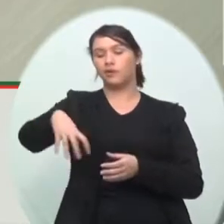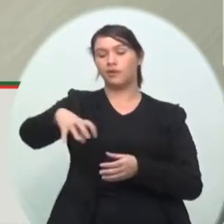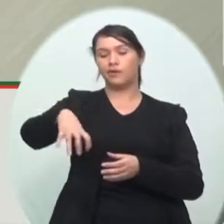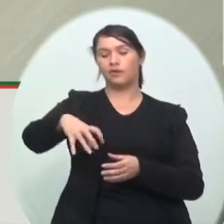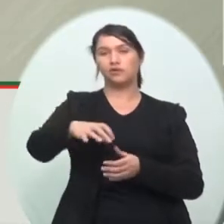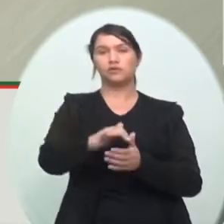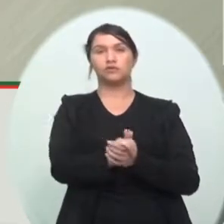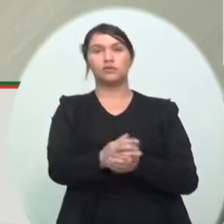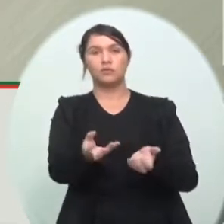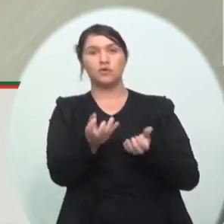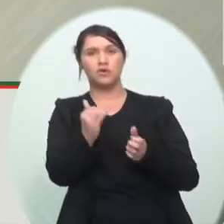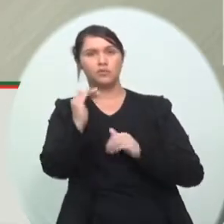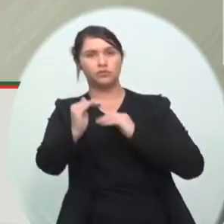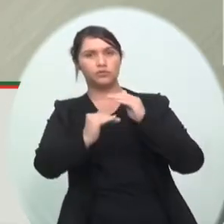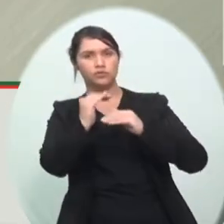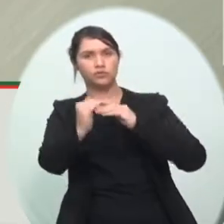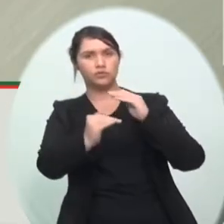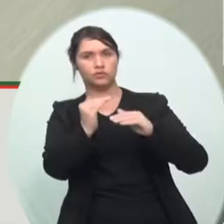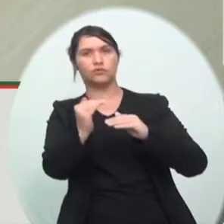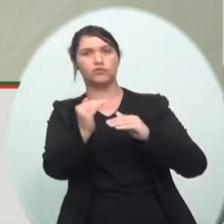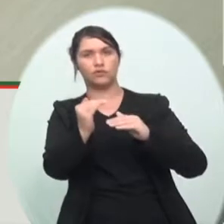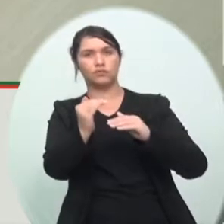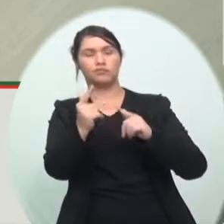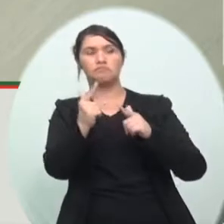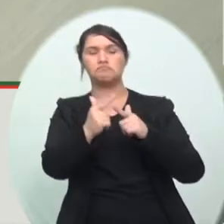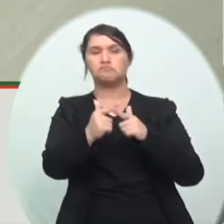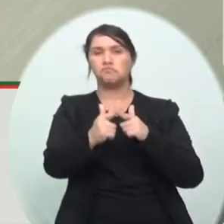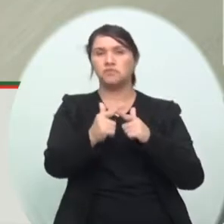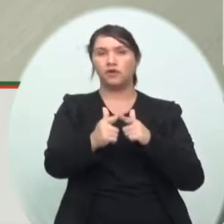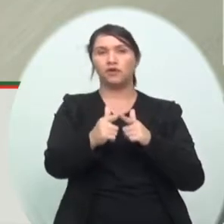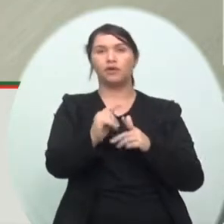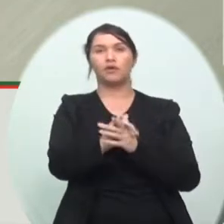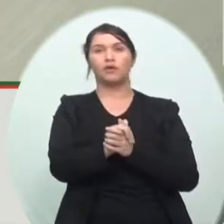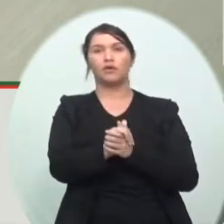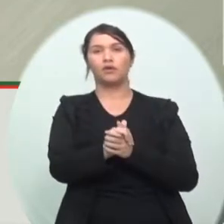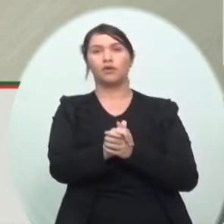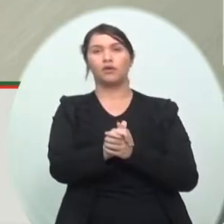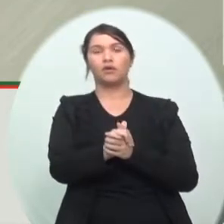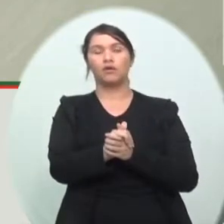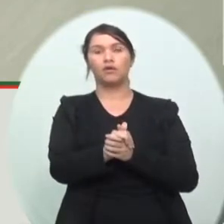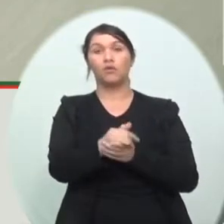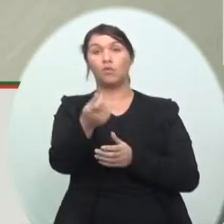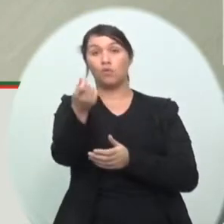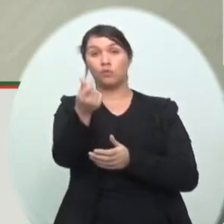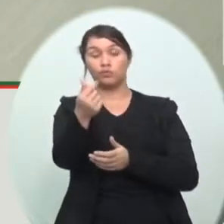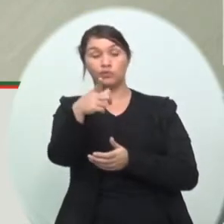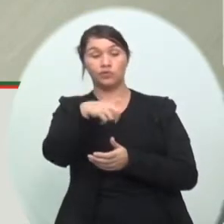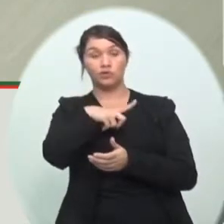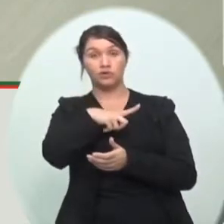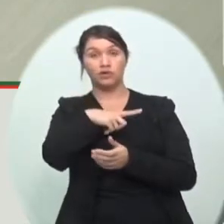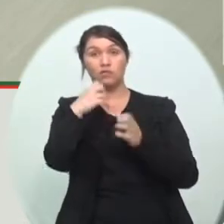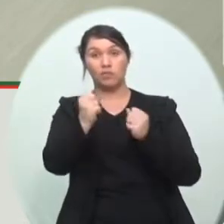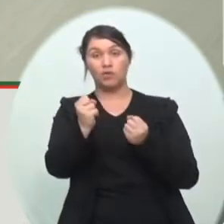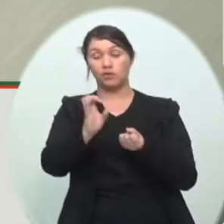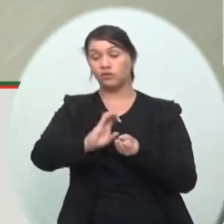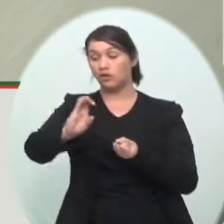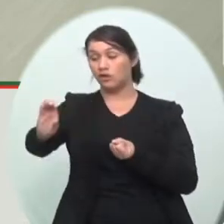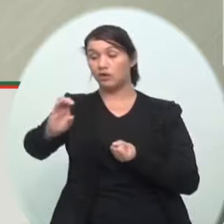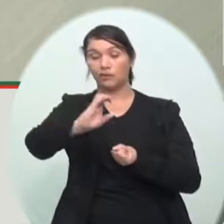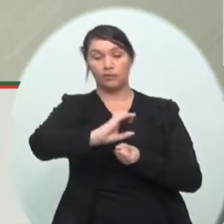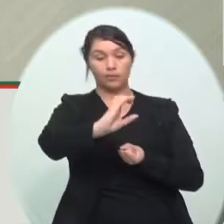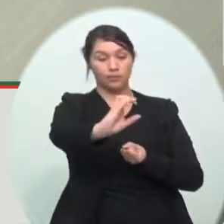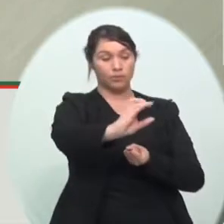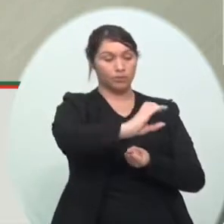dá porque ele gera desenvolvimento. Ele faz com que o nosso capital seja melhor distribuído e que gere